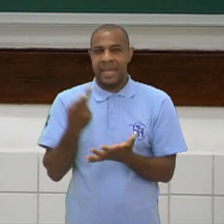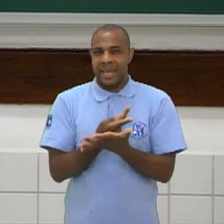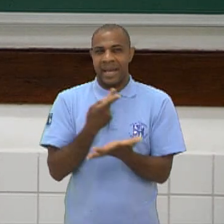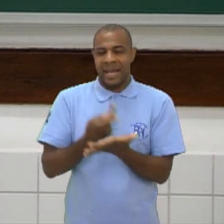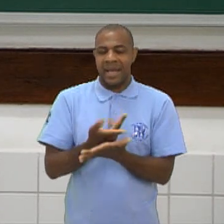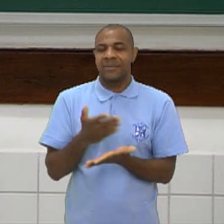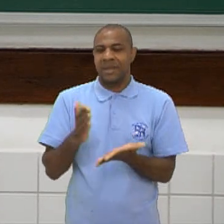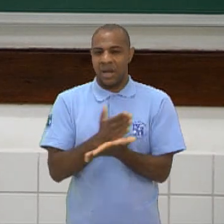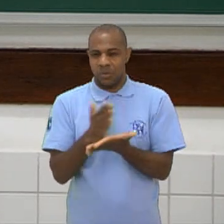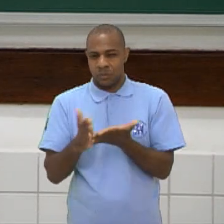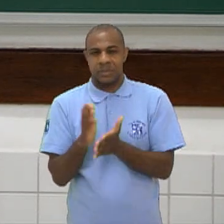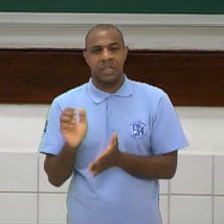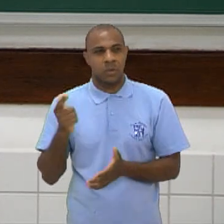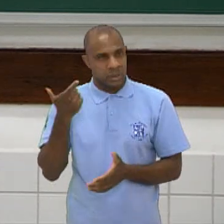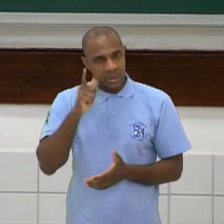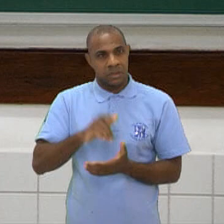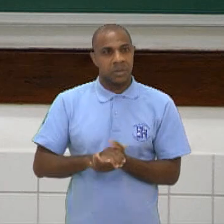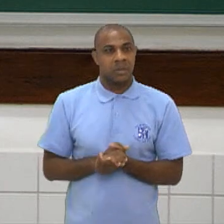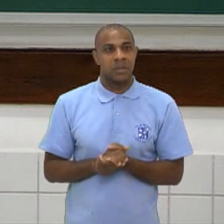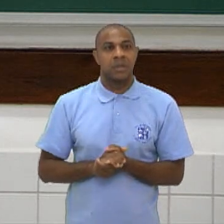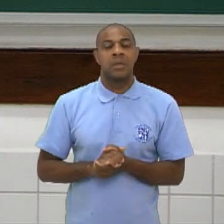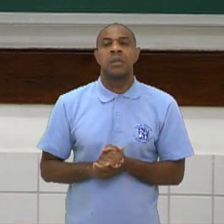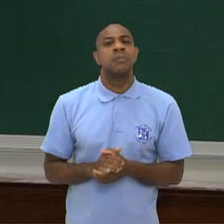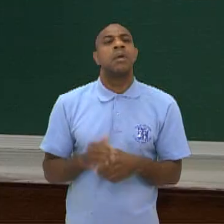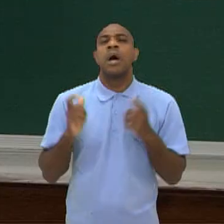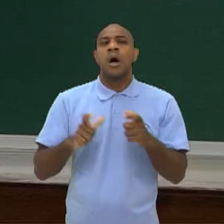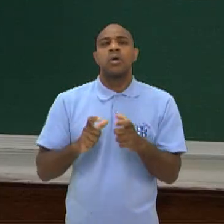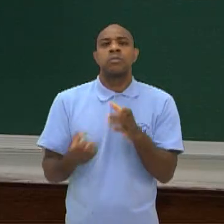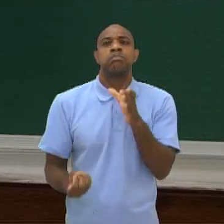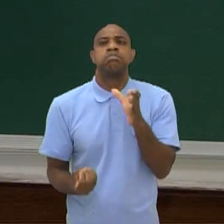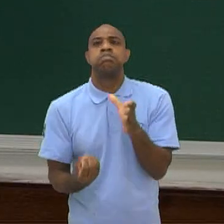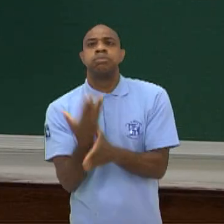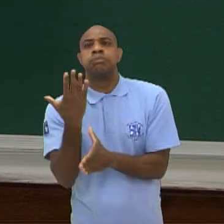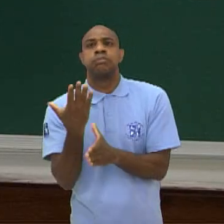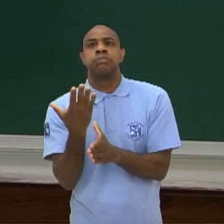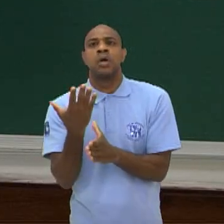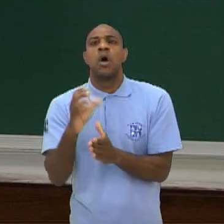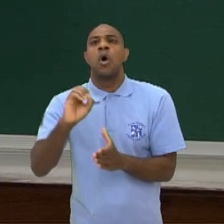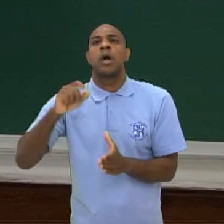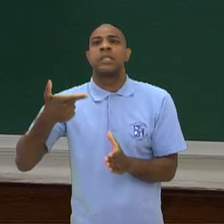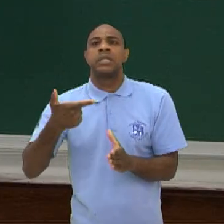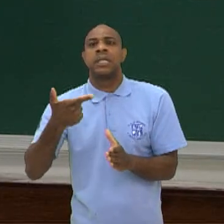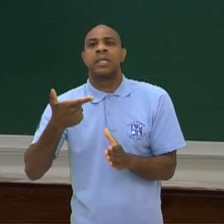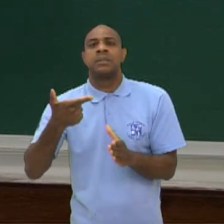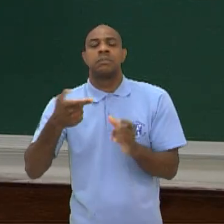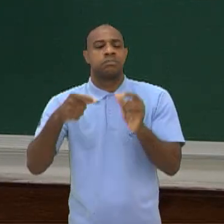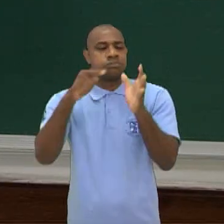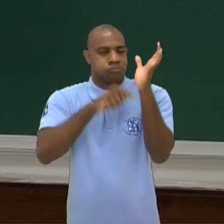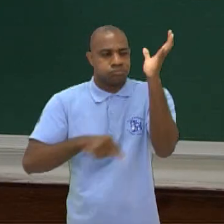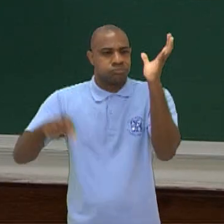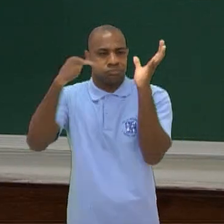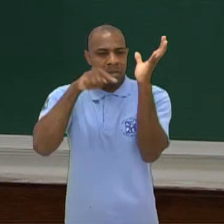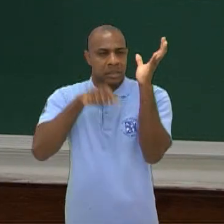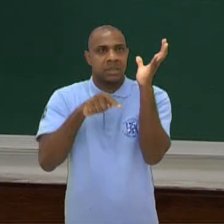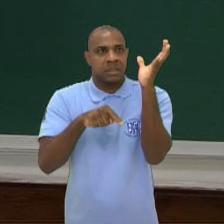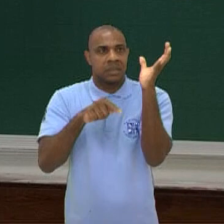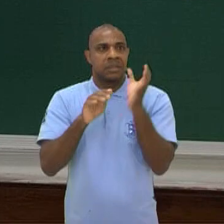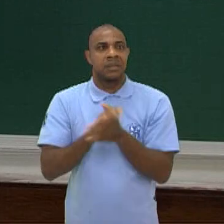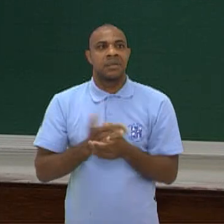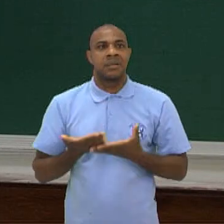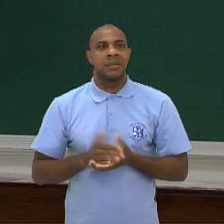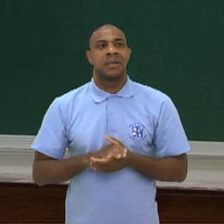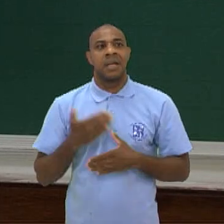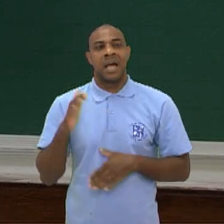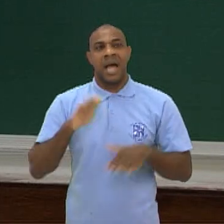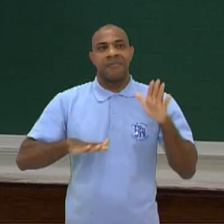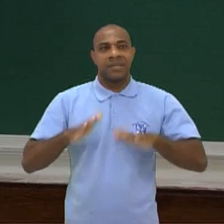traz isso para o resto da vida. Então, olha só, gente, da onde vem o oxigênio produzido na fotossíntese? Muita gente acaba achando que é do CO2,